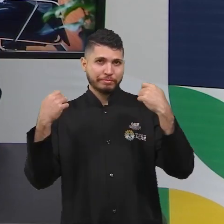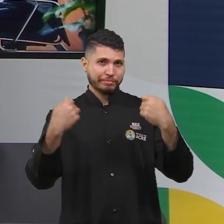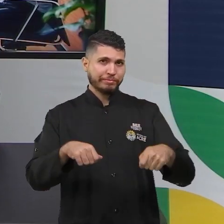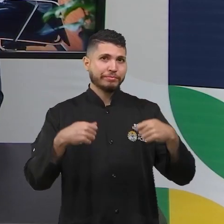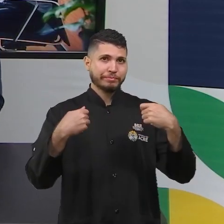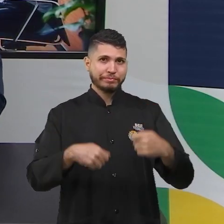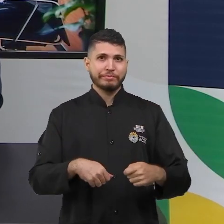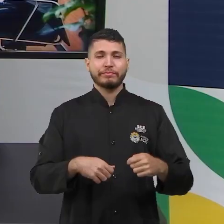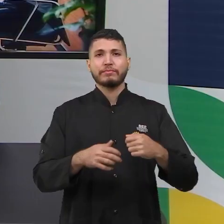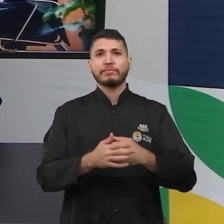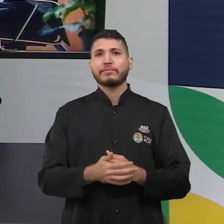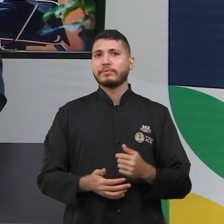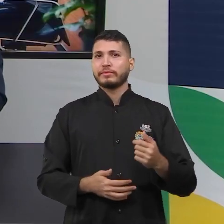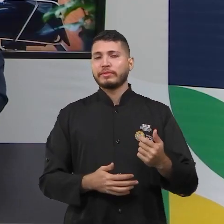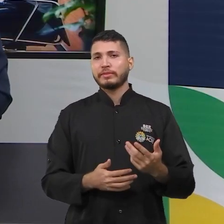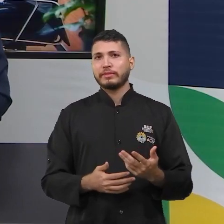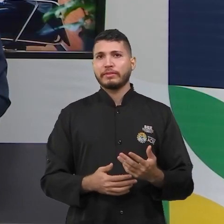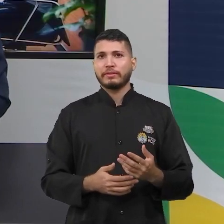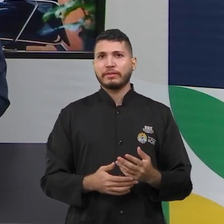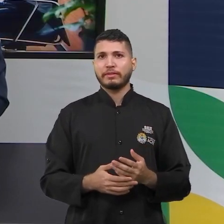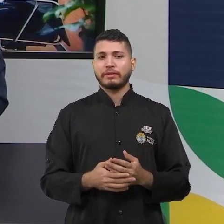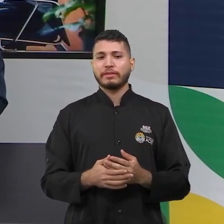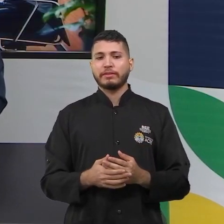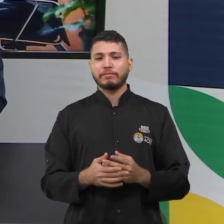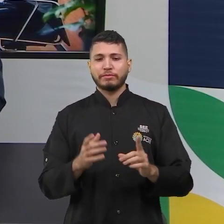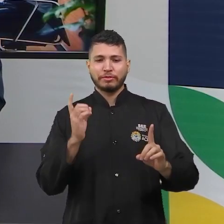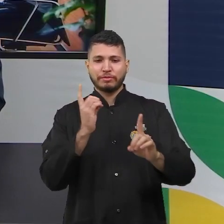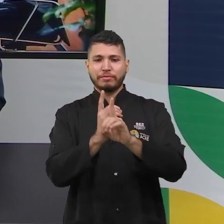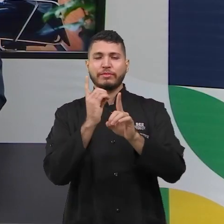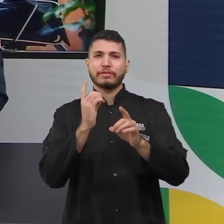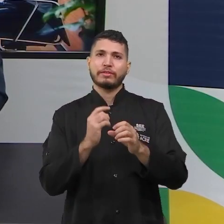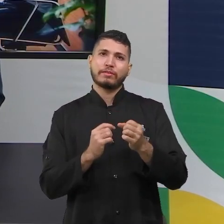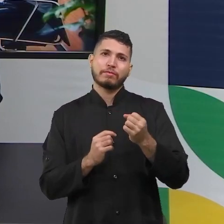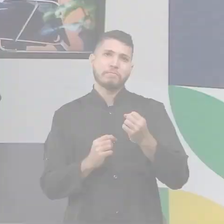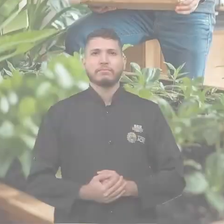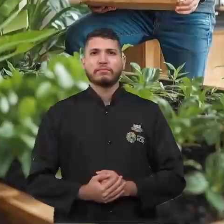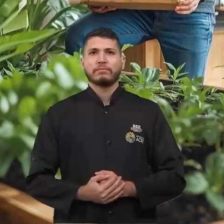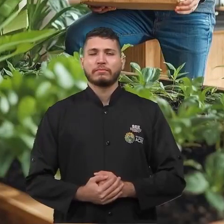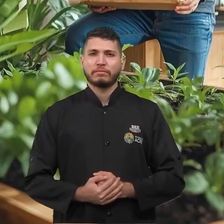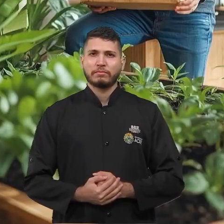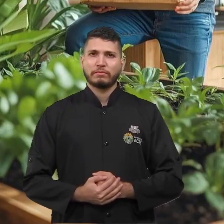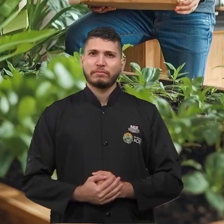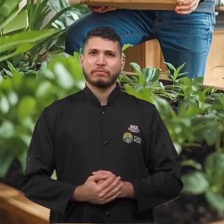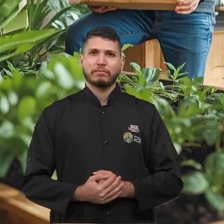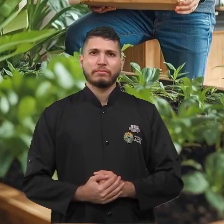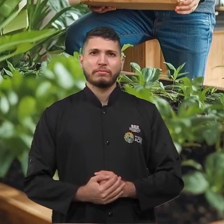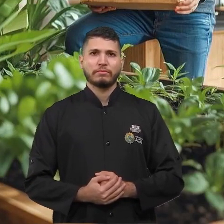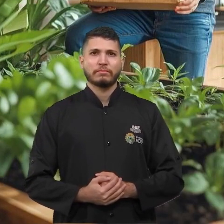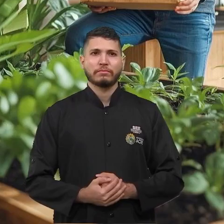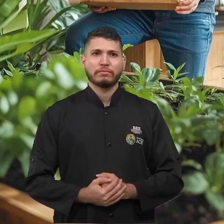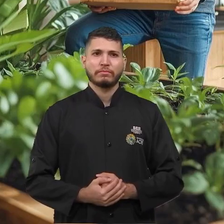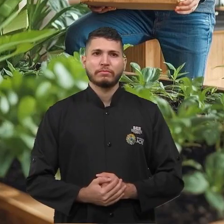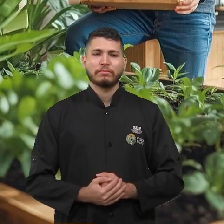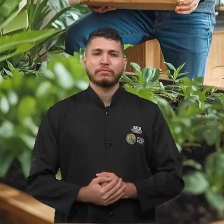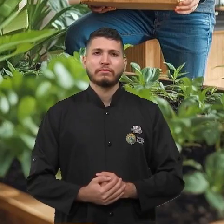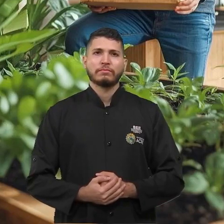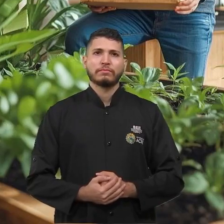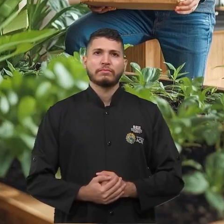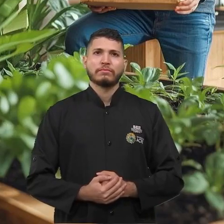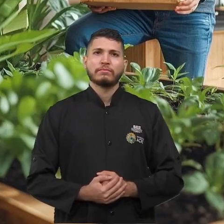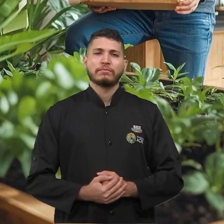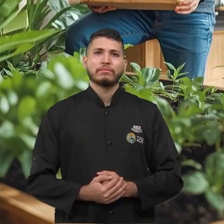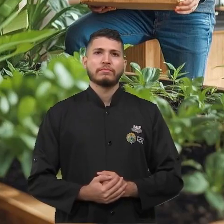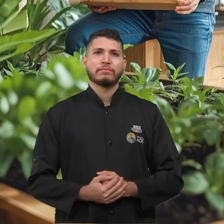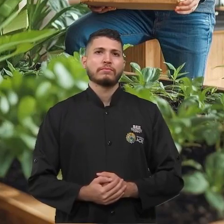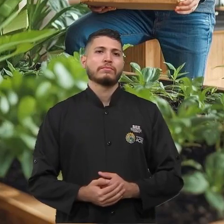entender onde melhor você pode aí se encaixar. Ok? Vamos lá. Pessoal, agora nós vamos conhecer na